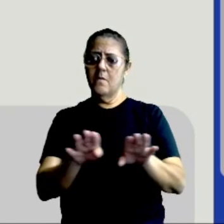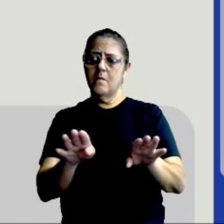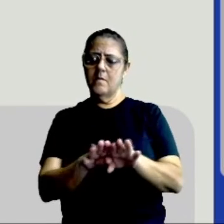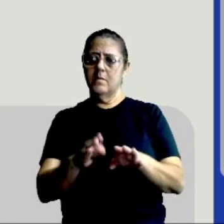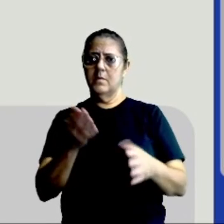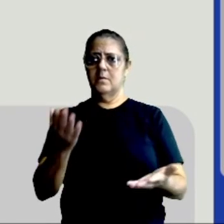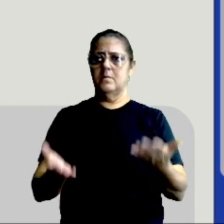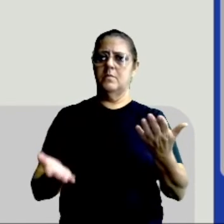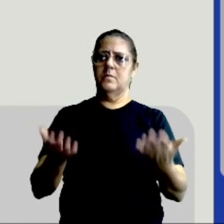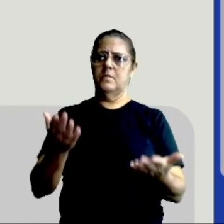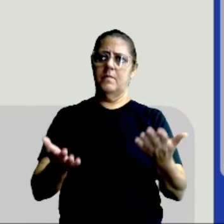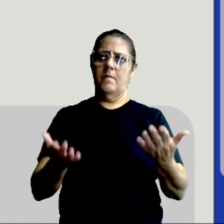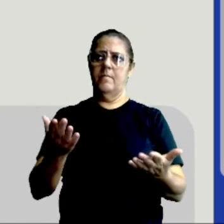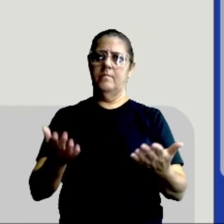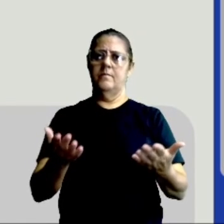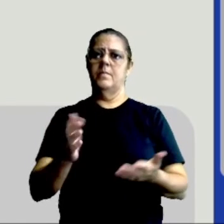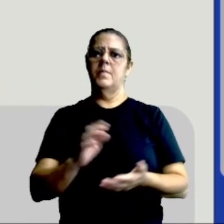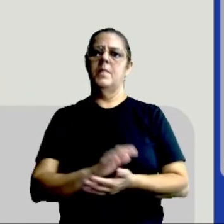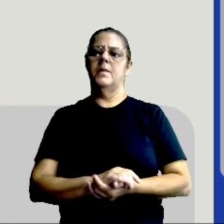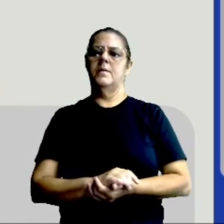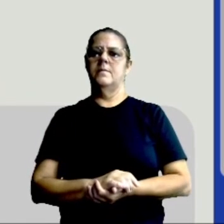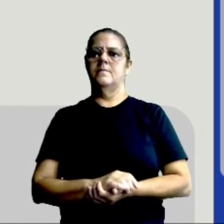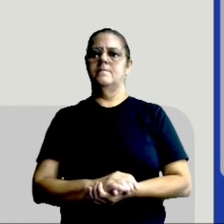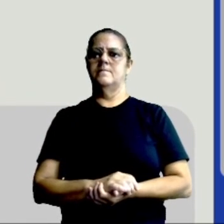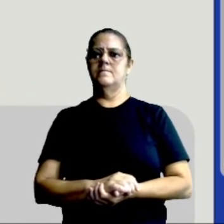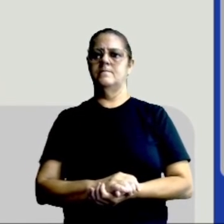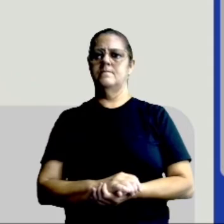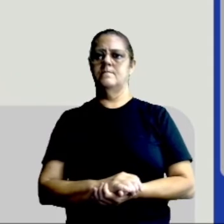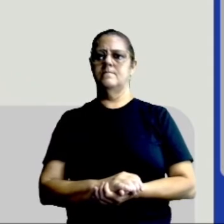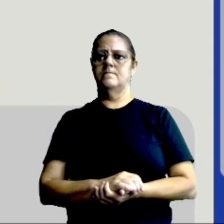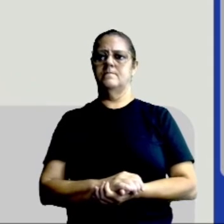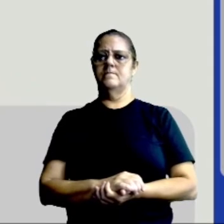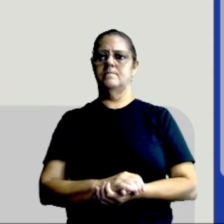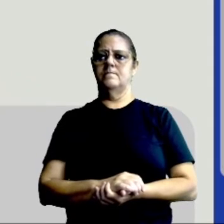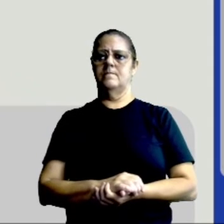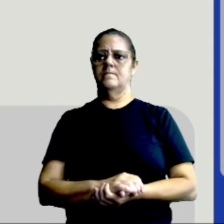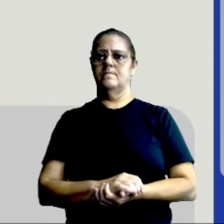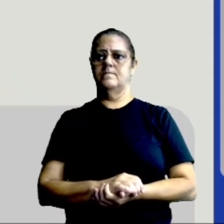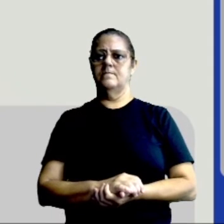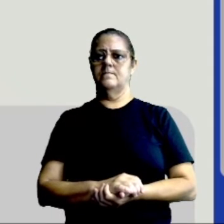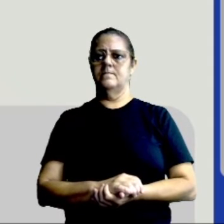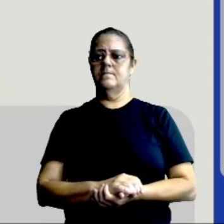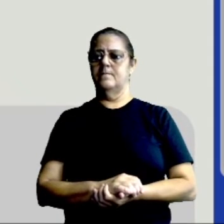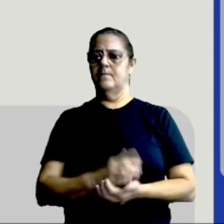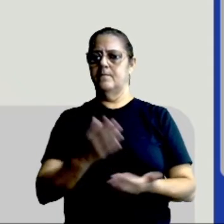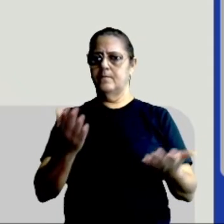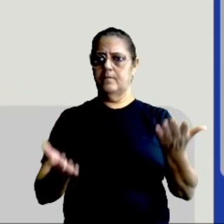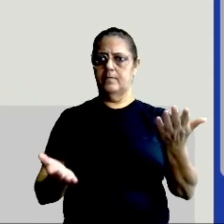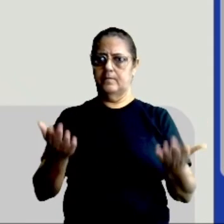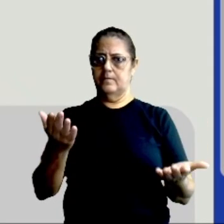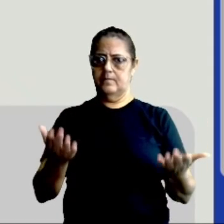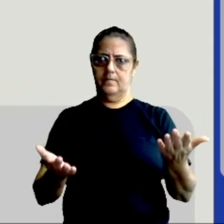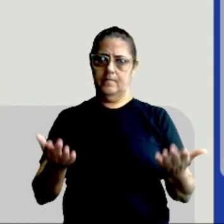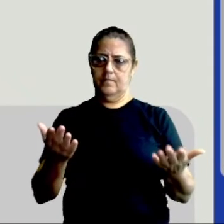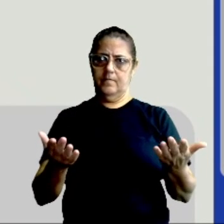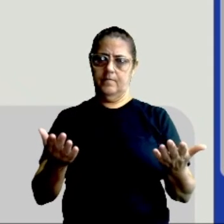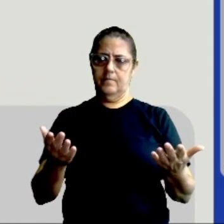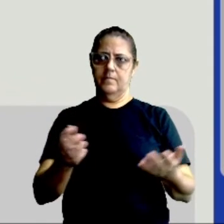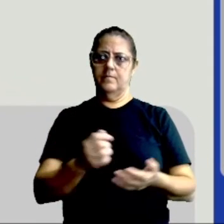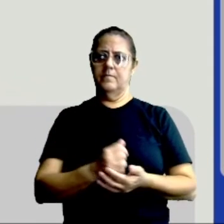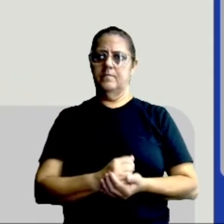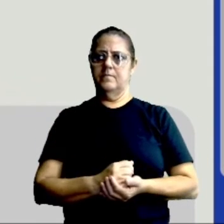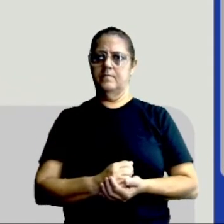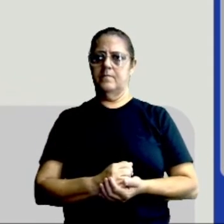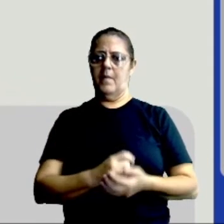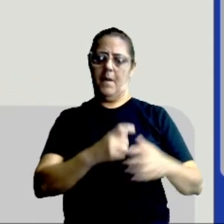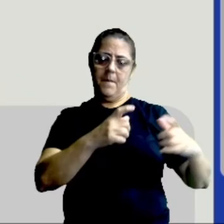aí dos pesos, tá? Então, deixa eu terminar de escrever isso aqui. Então, peso do outro lado,